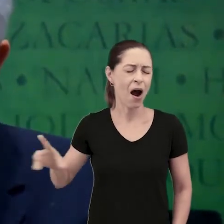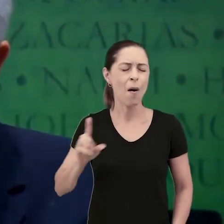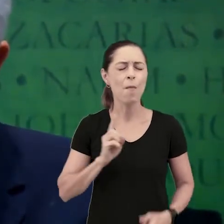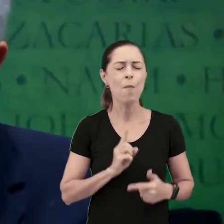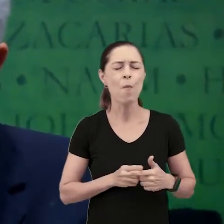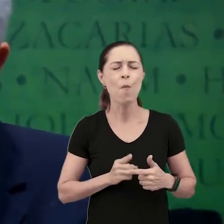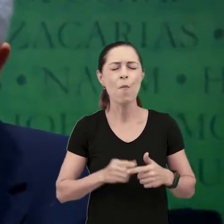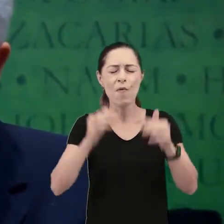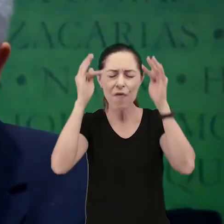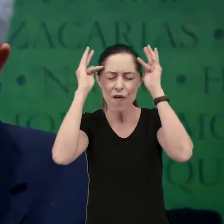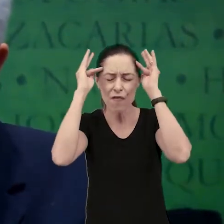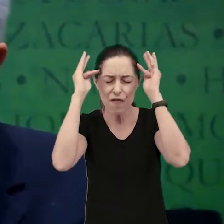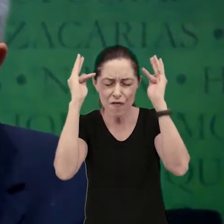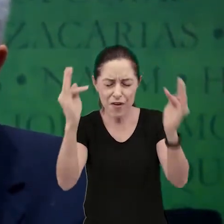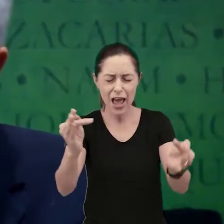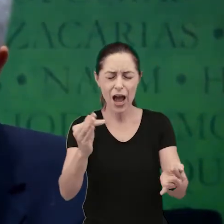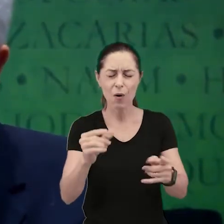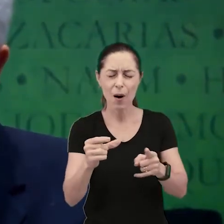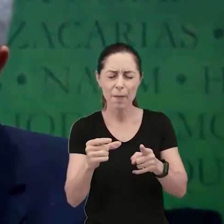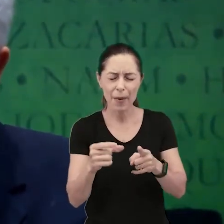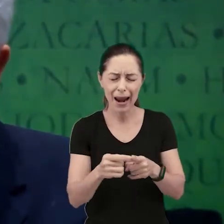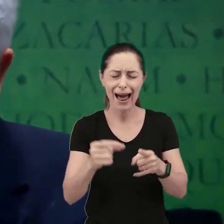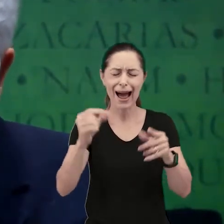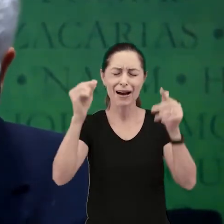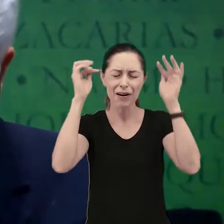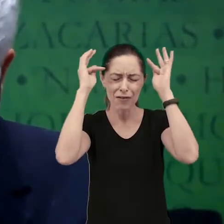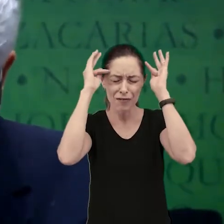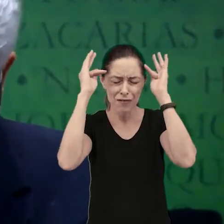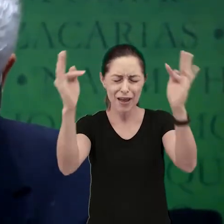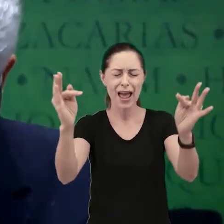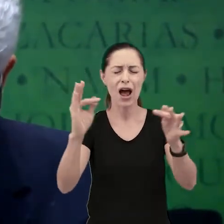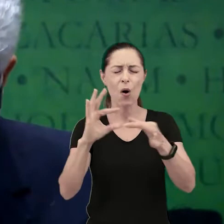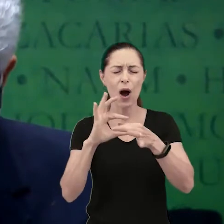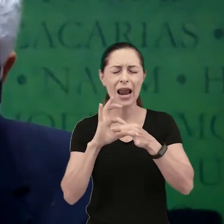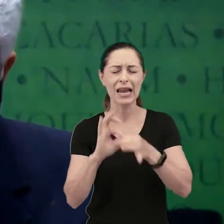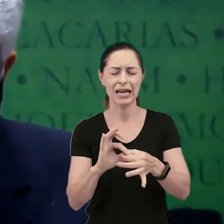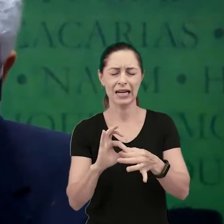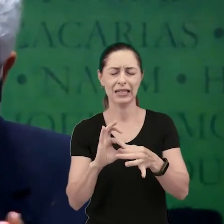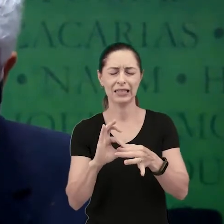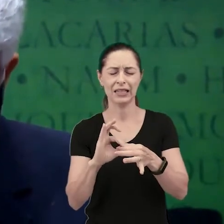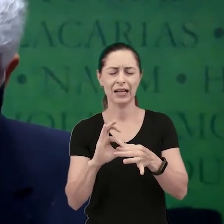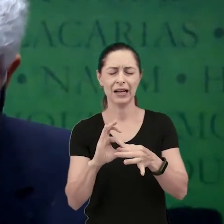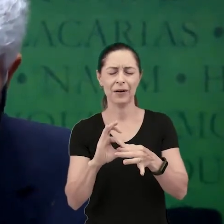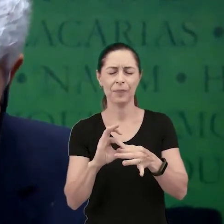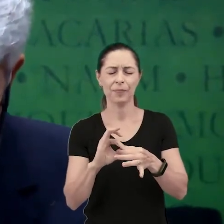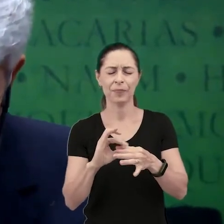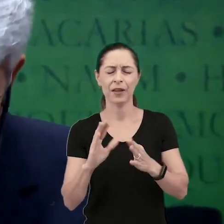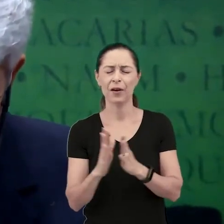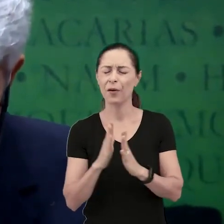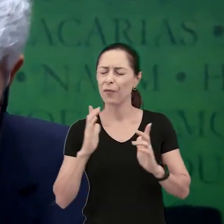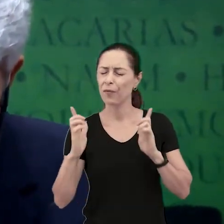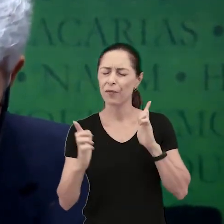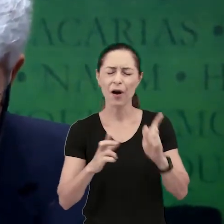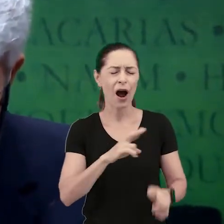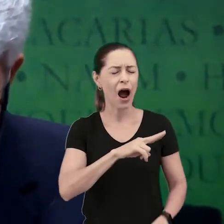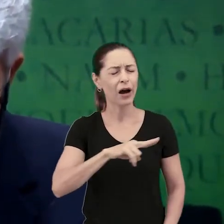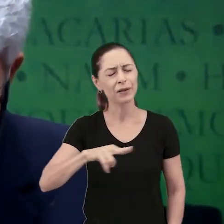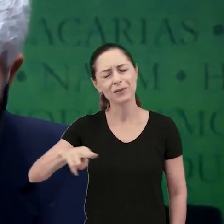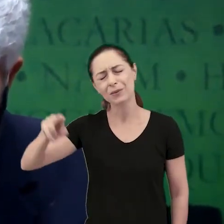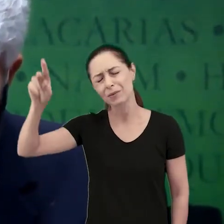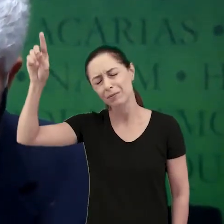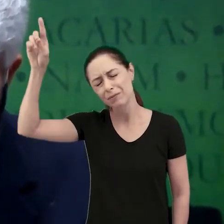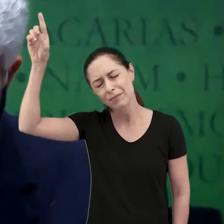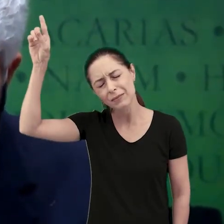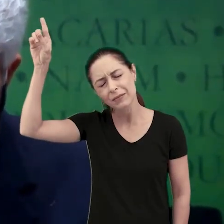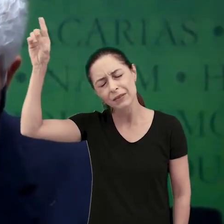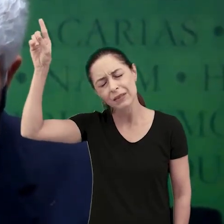a ti mesmo, fiel à tua palavra, fiel à tua aliança. Oh, louvado seja o teu nome, porque temos